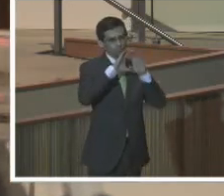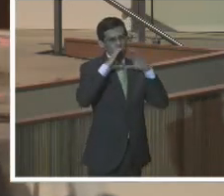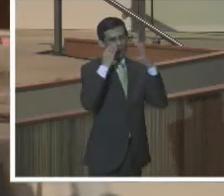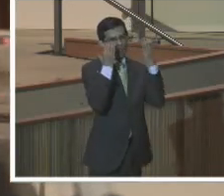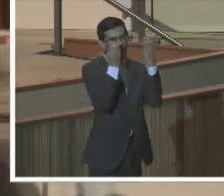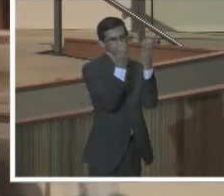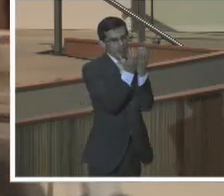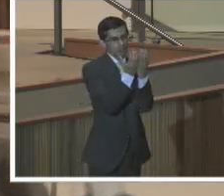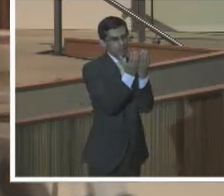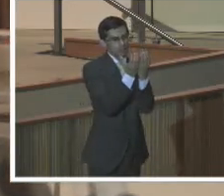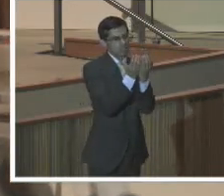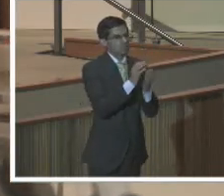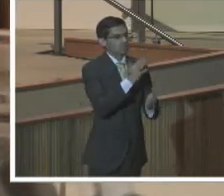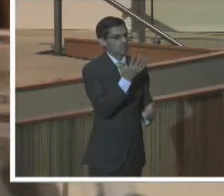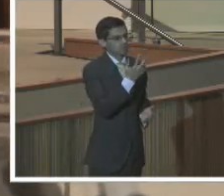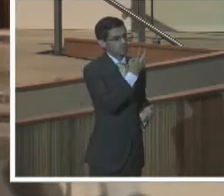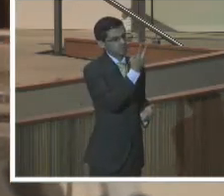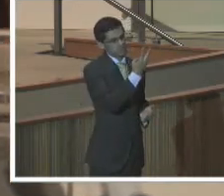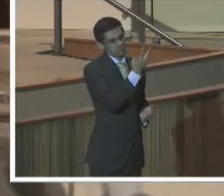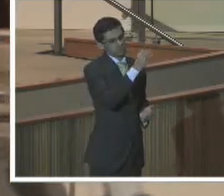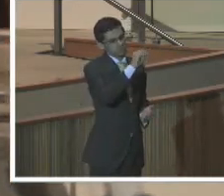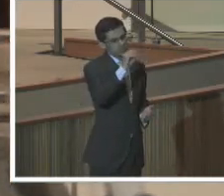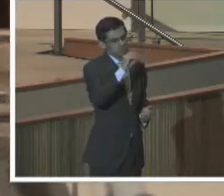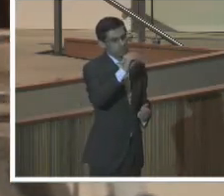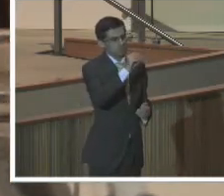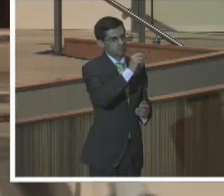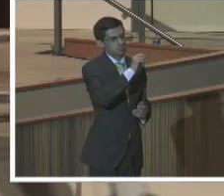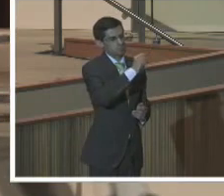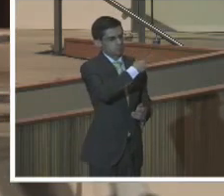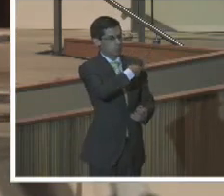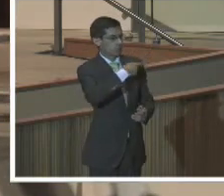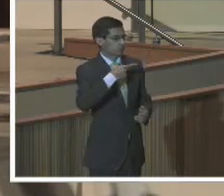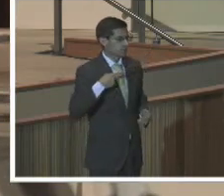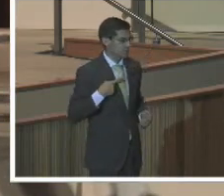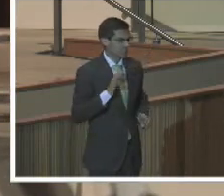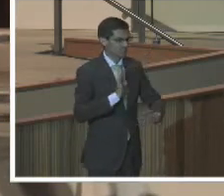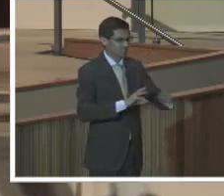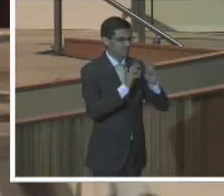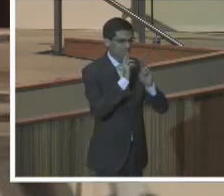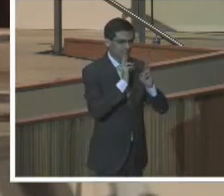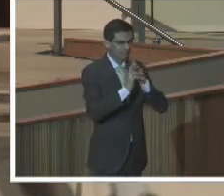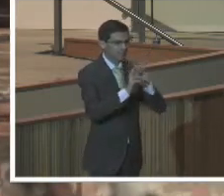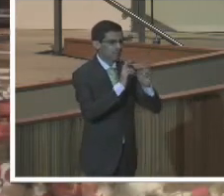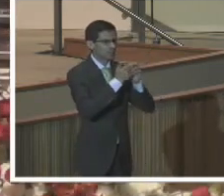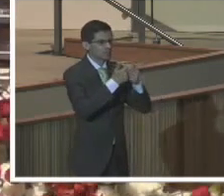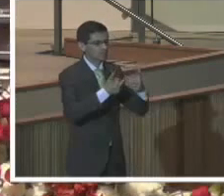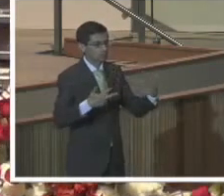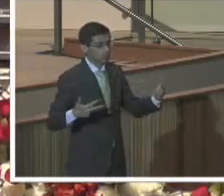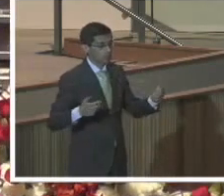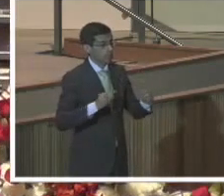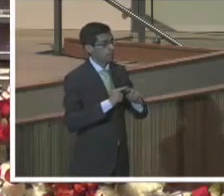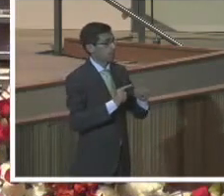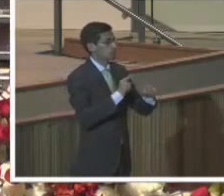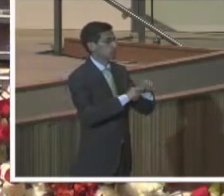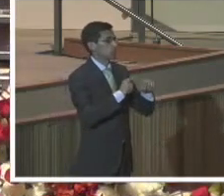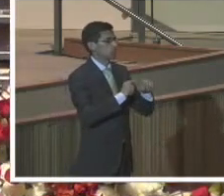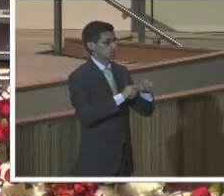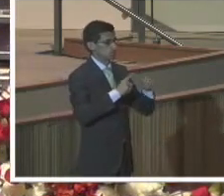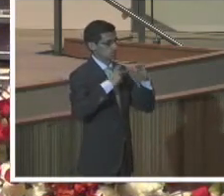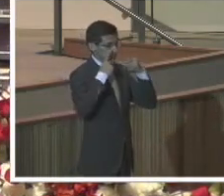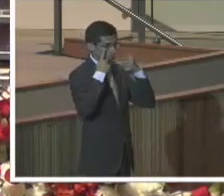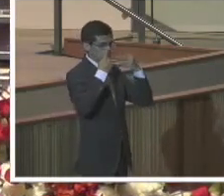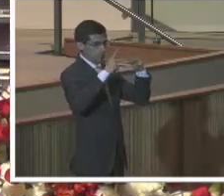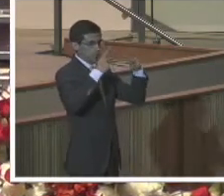e 200 e tantos pastores, a gente reclamando de tanta coisa. E um pregador